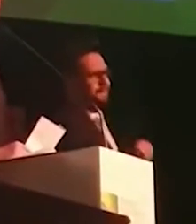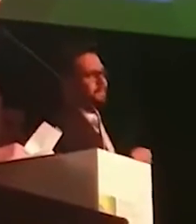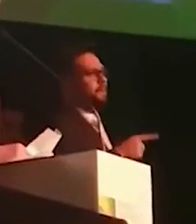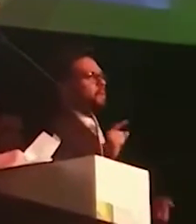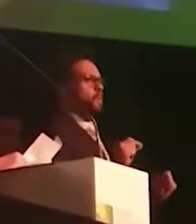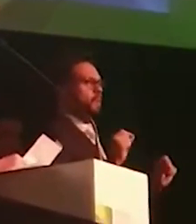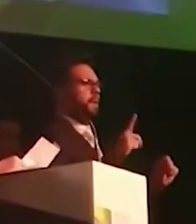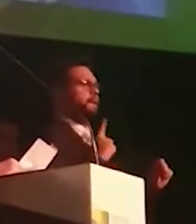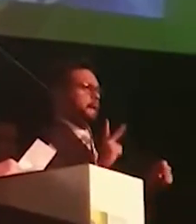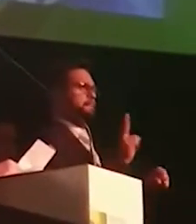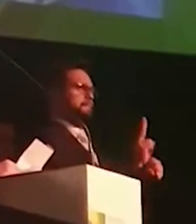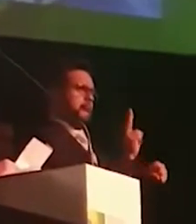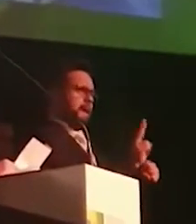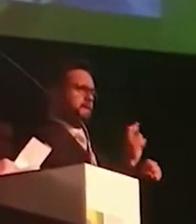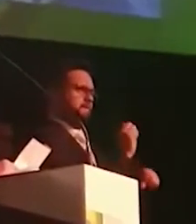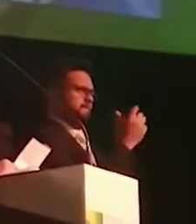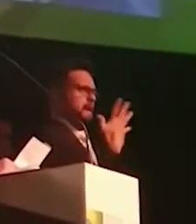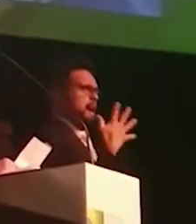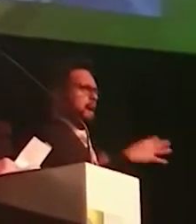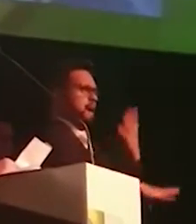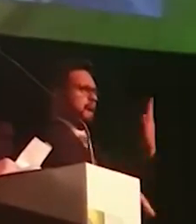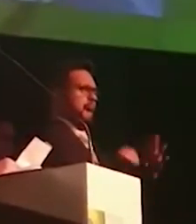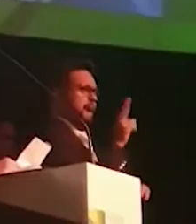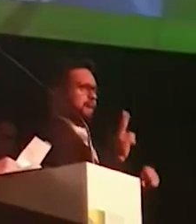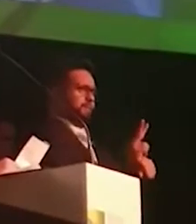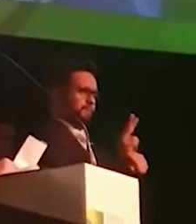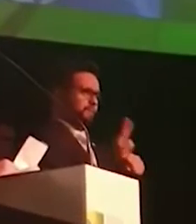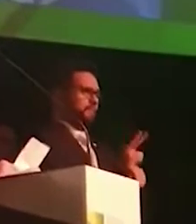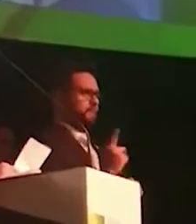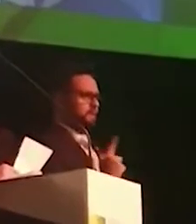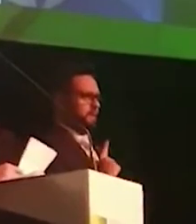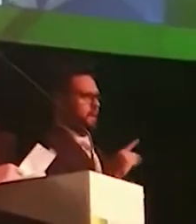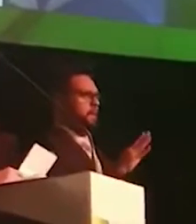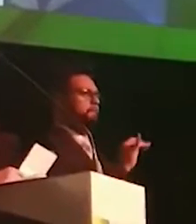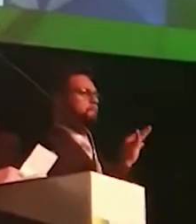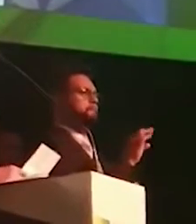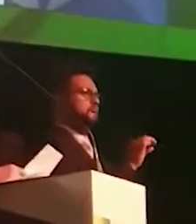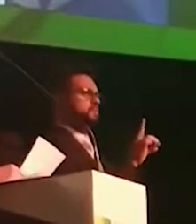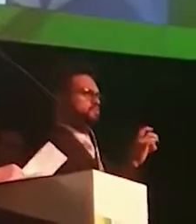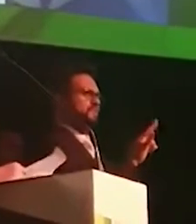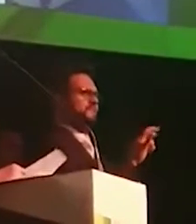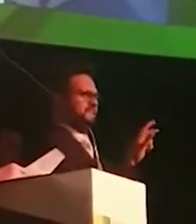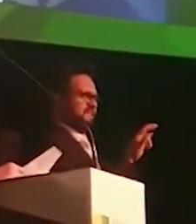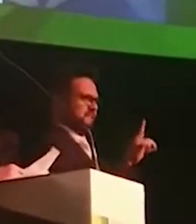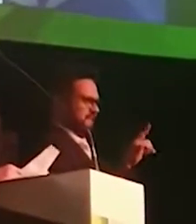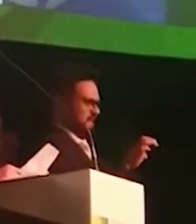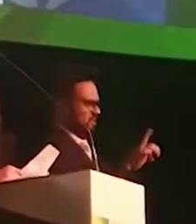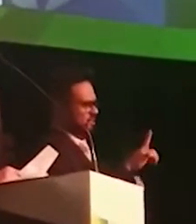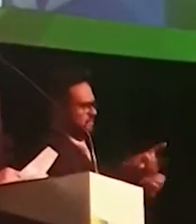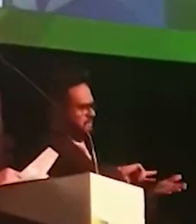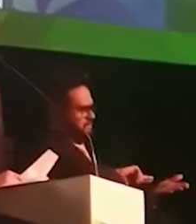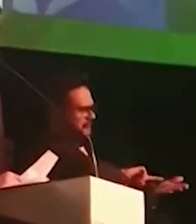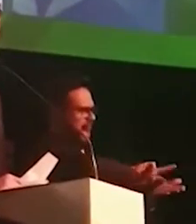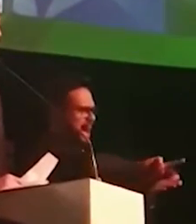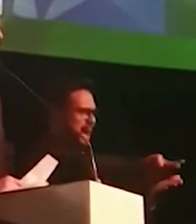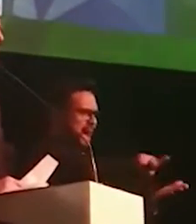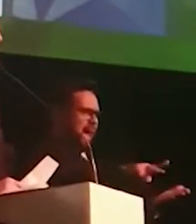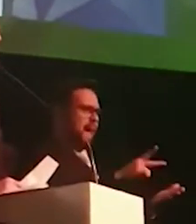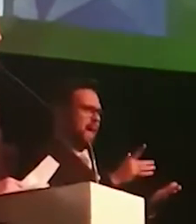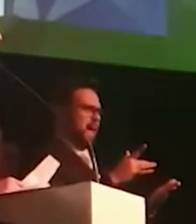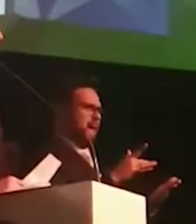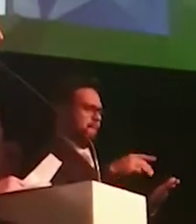totalmente preservada. É uma área que tem biodiversidade, riquezas e minerais,